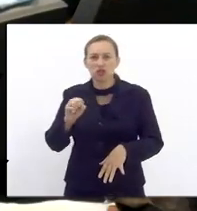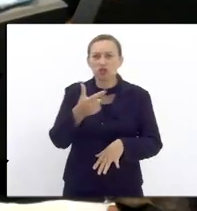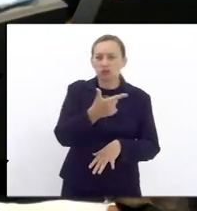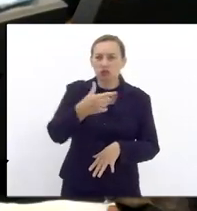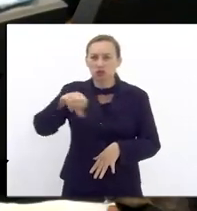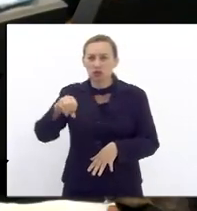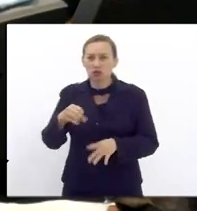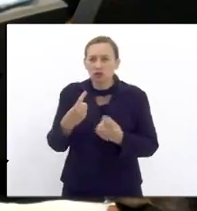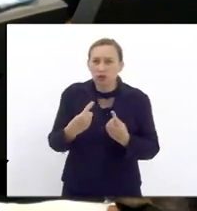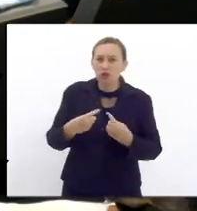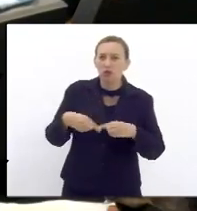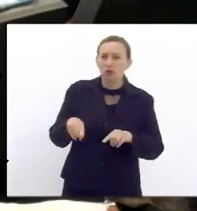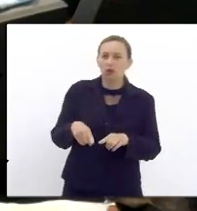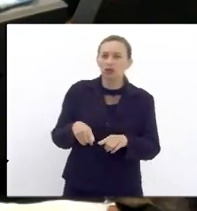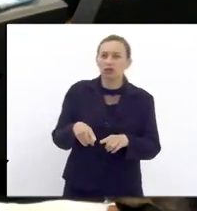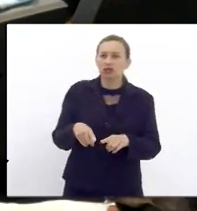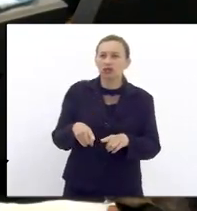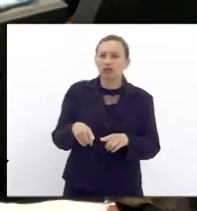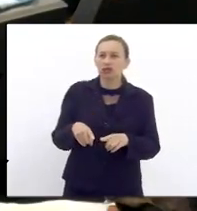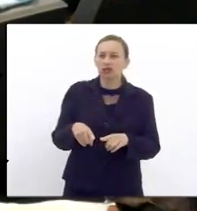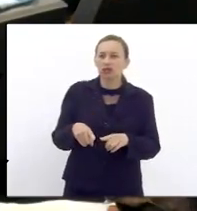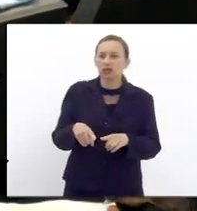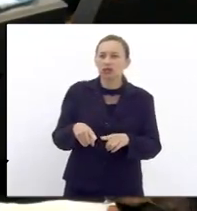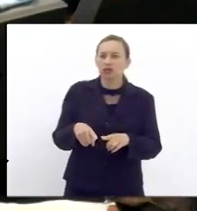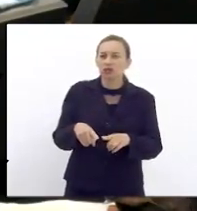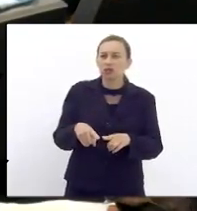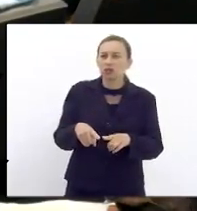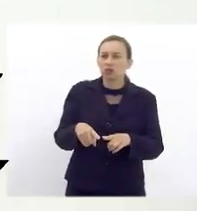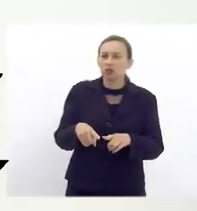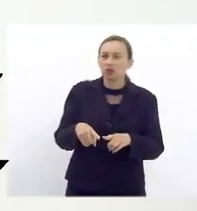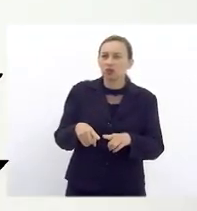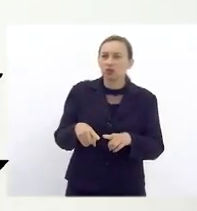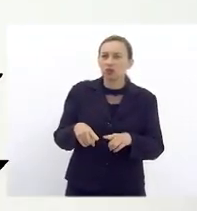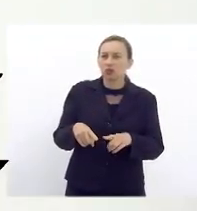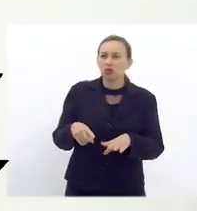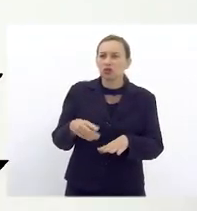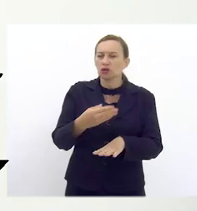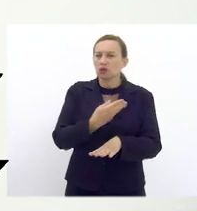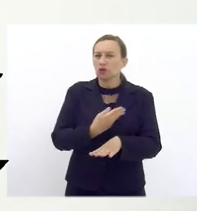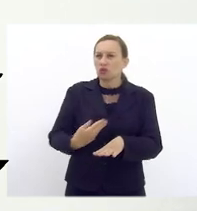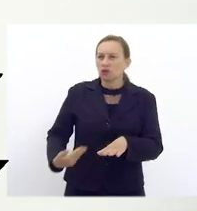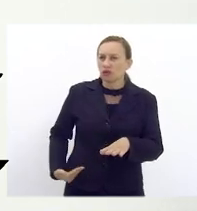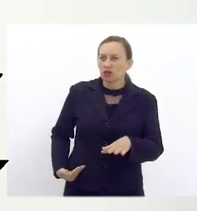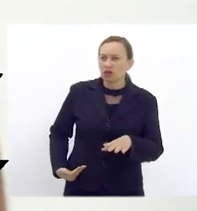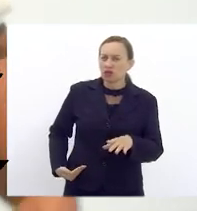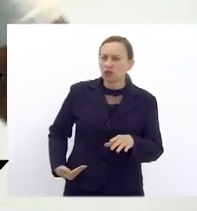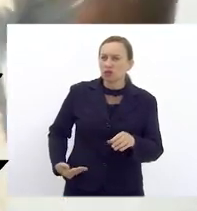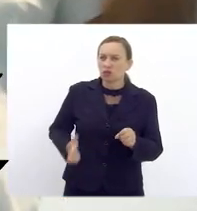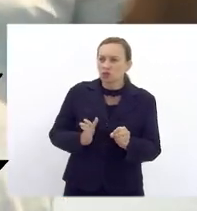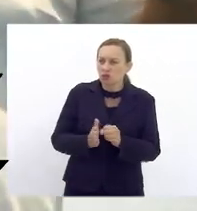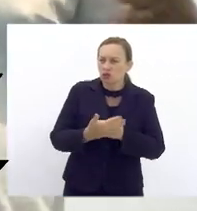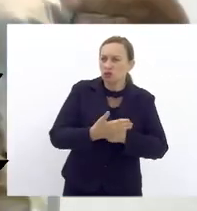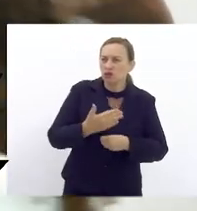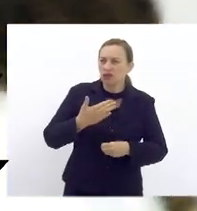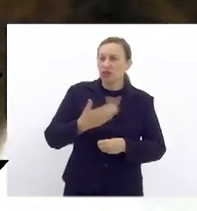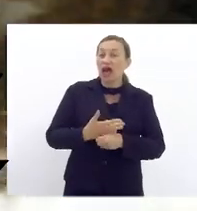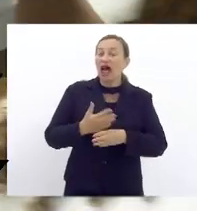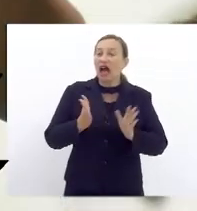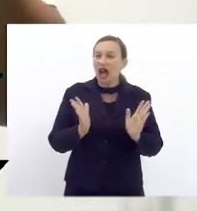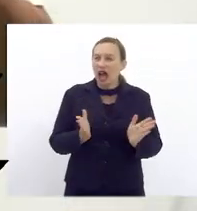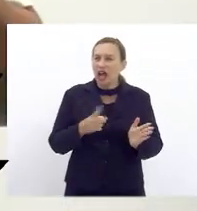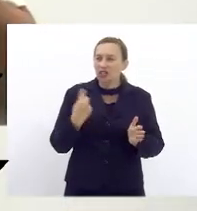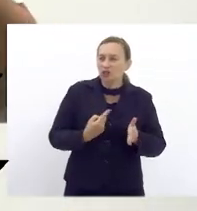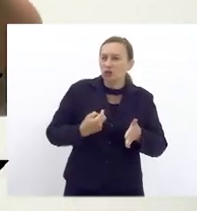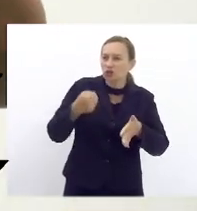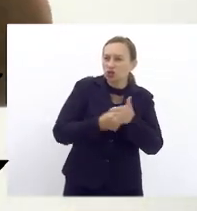para combater Ou aquele que viria ser o nosso governo próprio fascista E aí nossa luta no